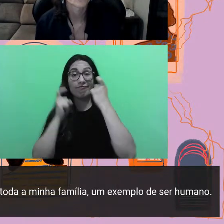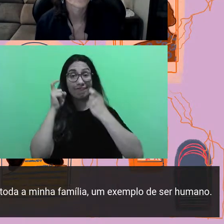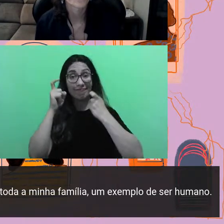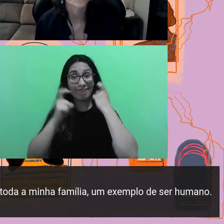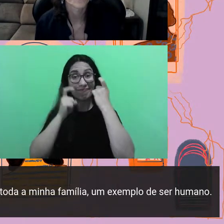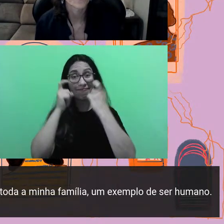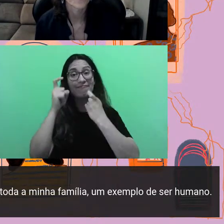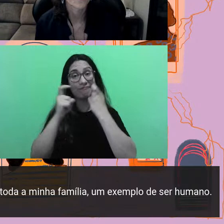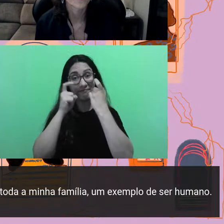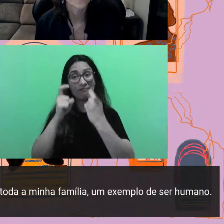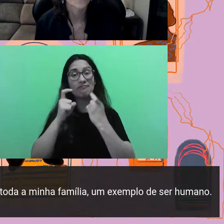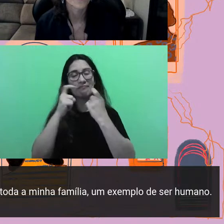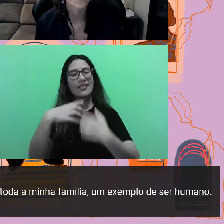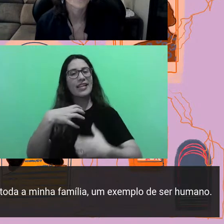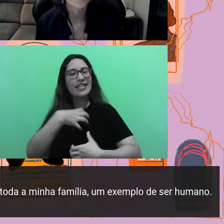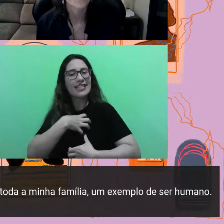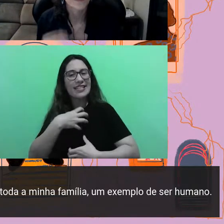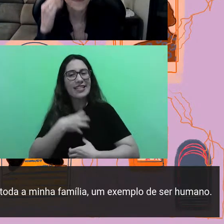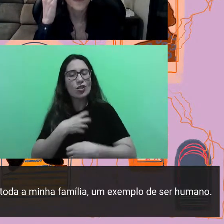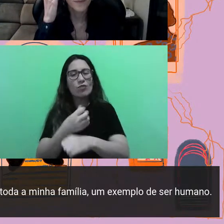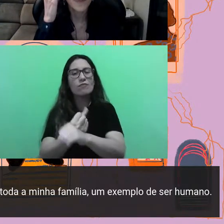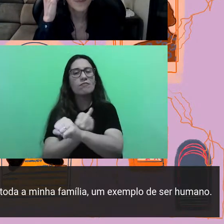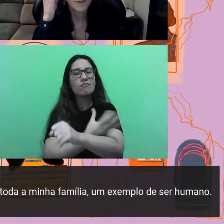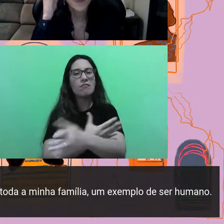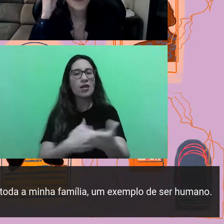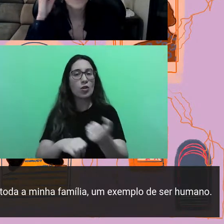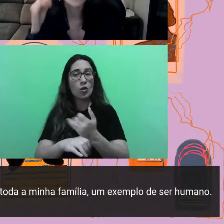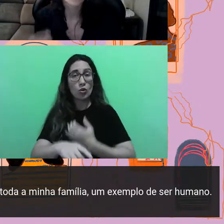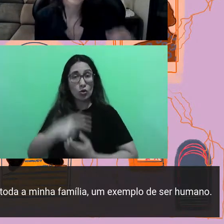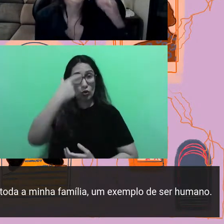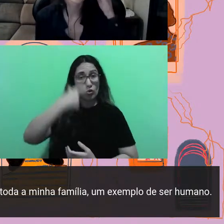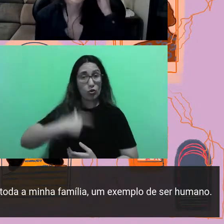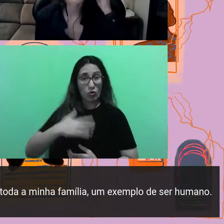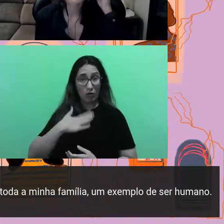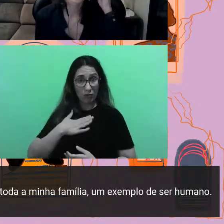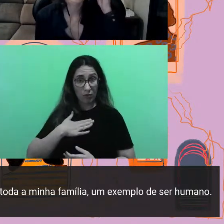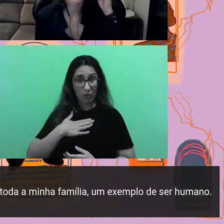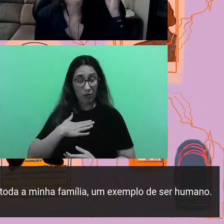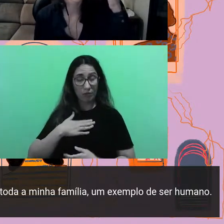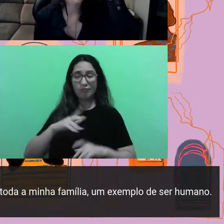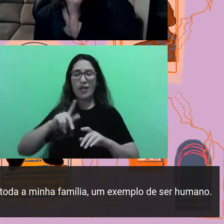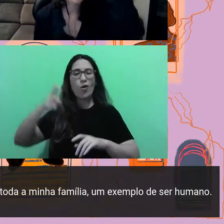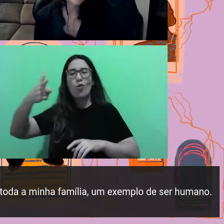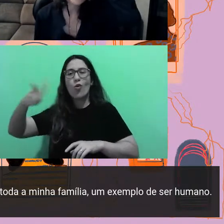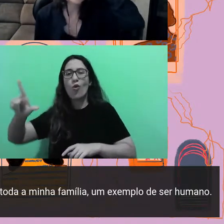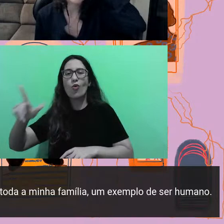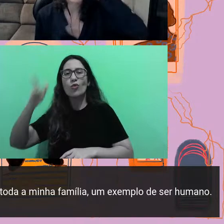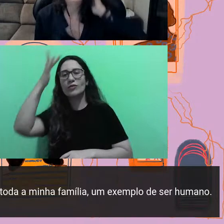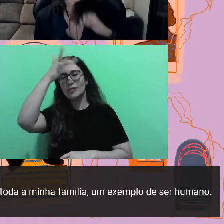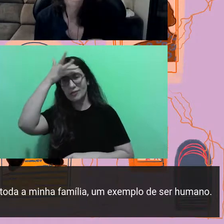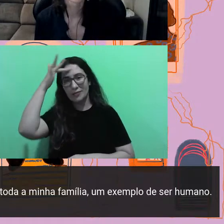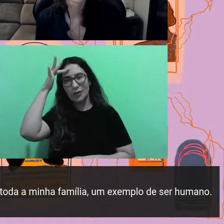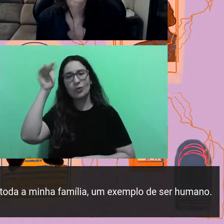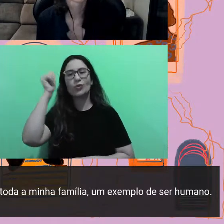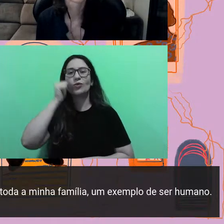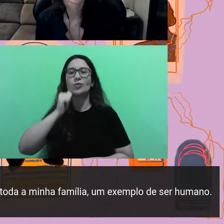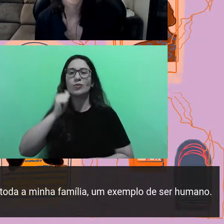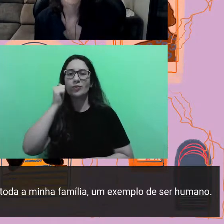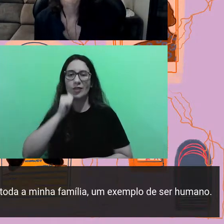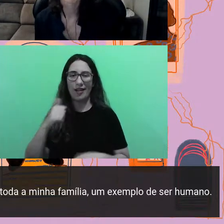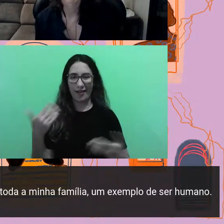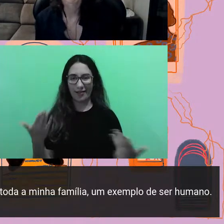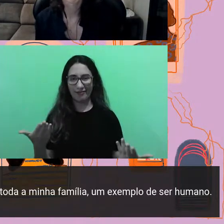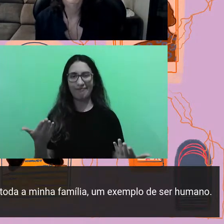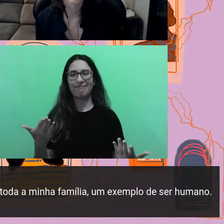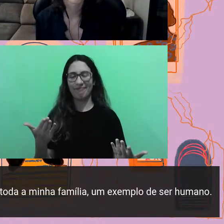né, com o sentimento, não só da Ednancy, mas de tantas outras pessoas que estão aí, de tantas outras mulheres, né, que muitas vezes